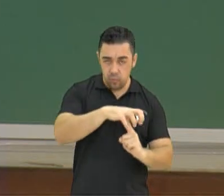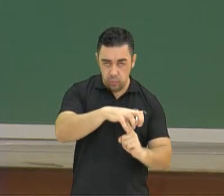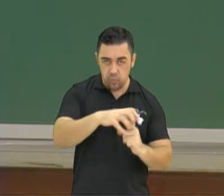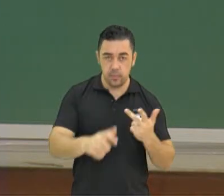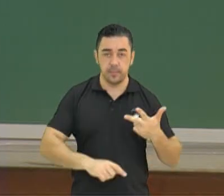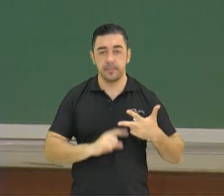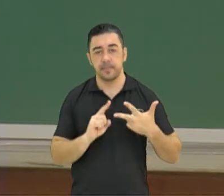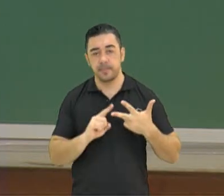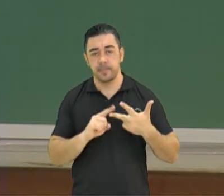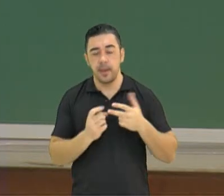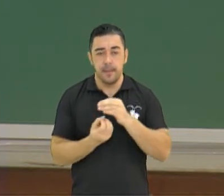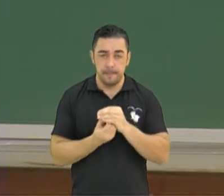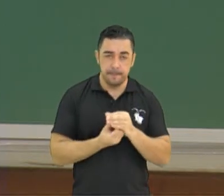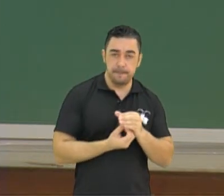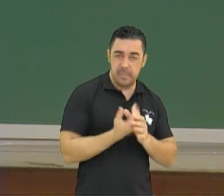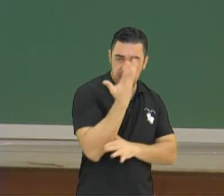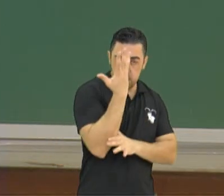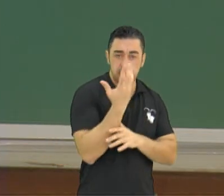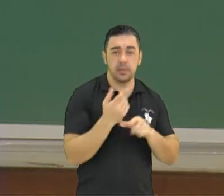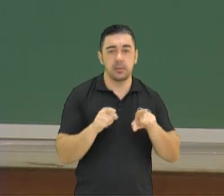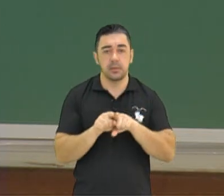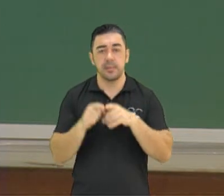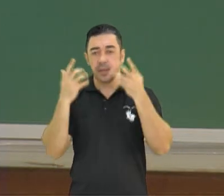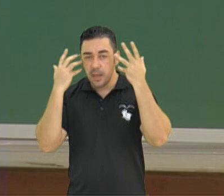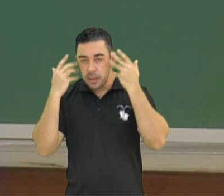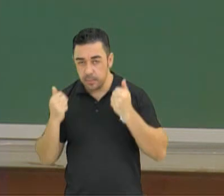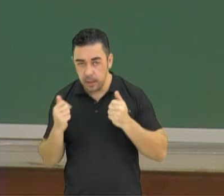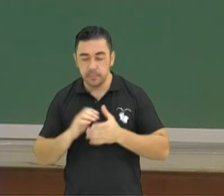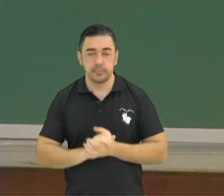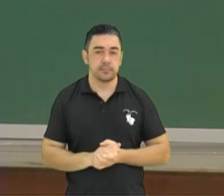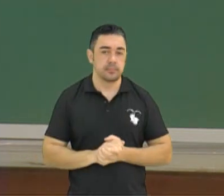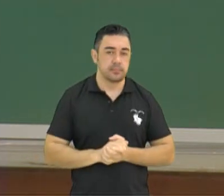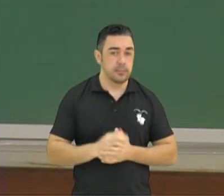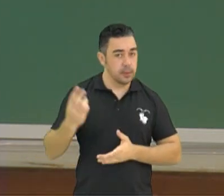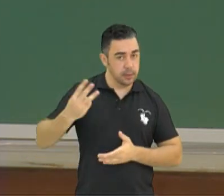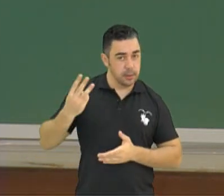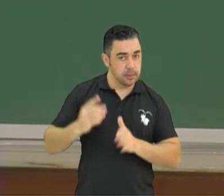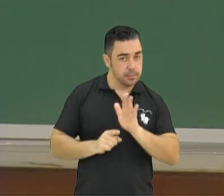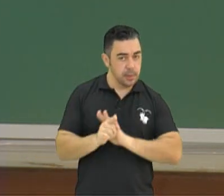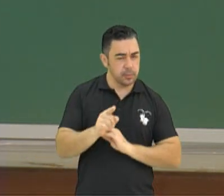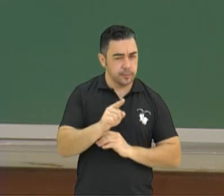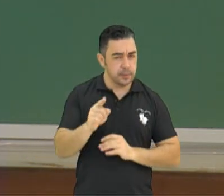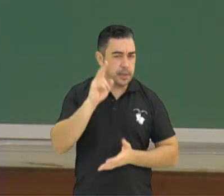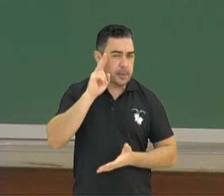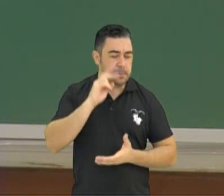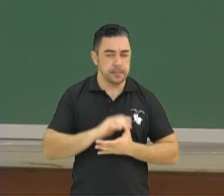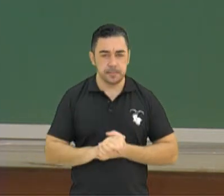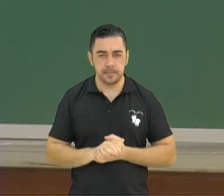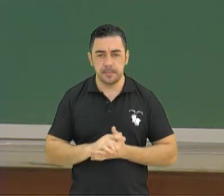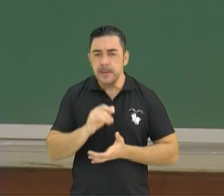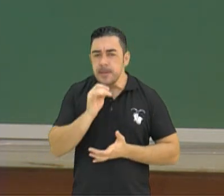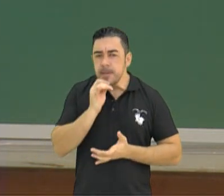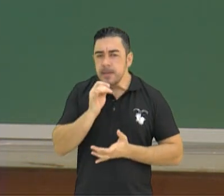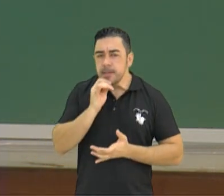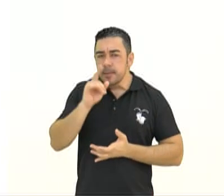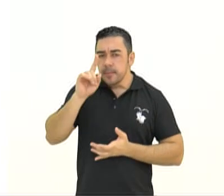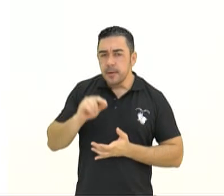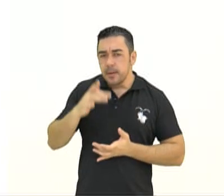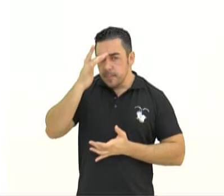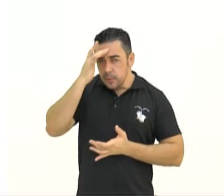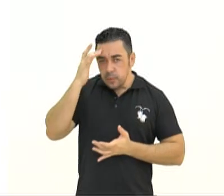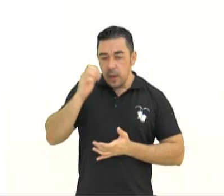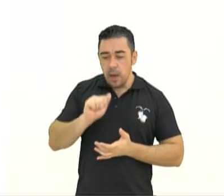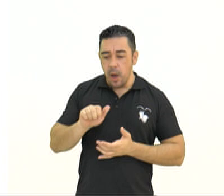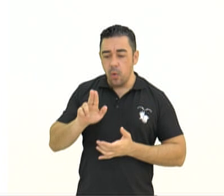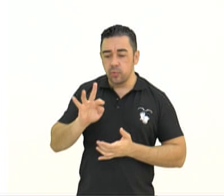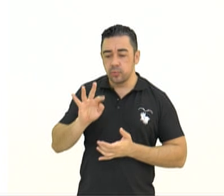também e as plantas e os animais. O que mais? Mais um quiz então, vamos ver se você lembra isso aqui. São exemplos de seres